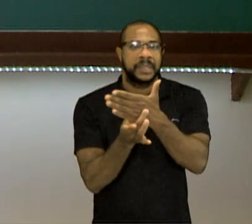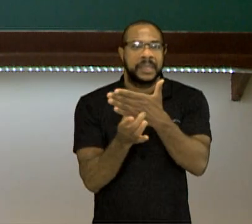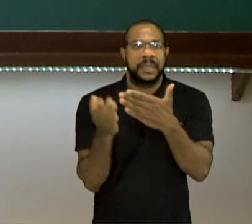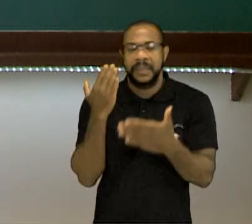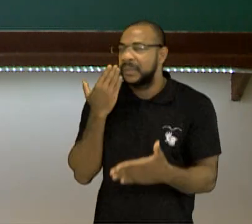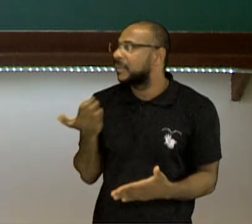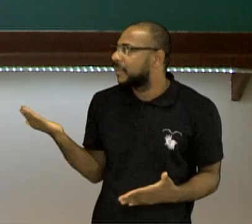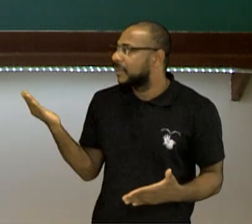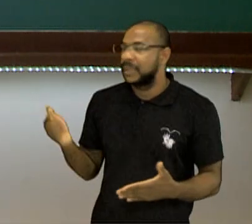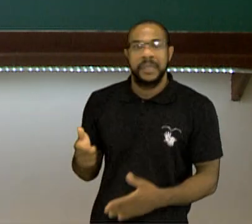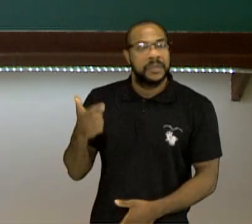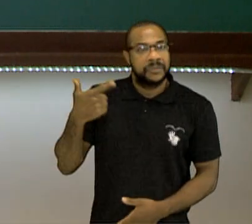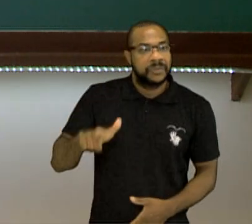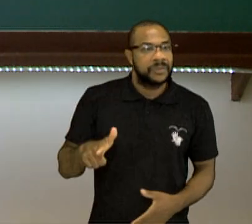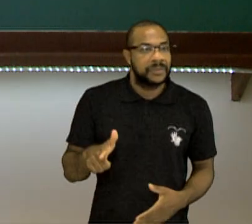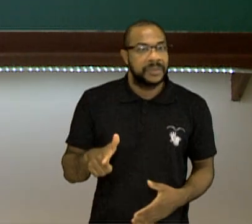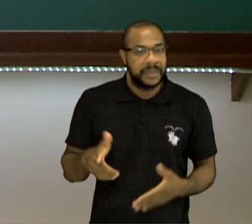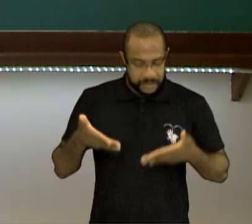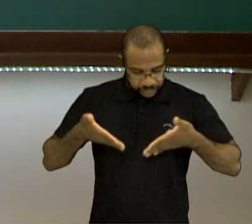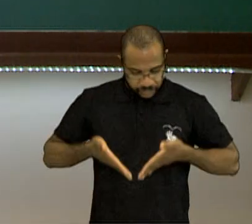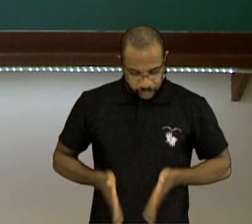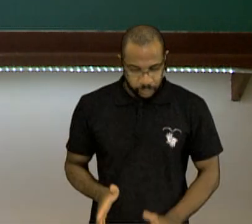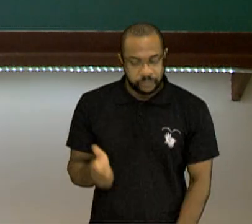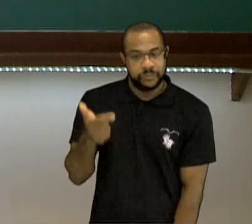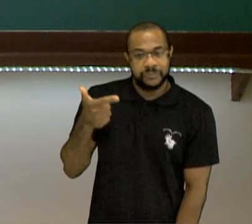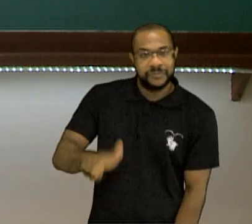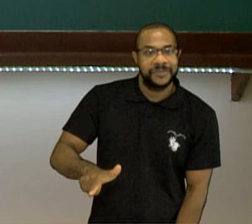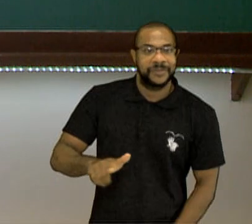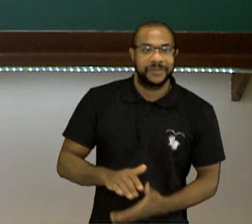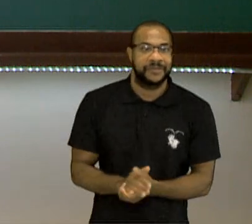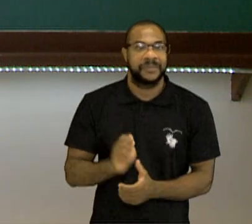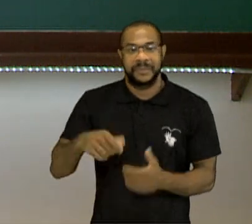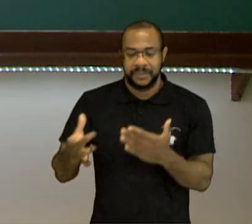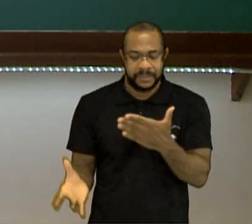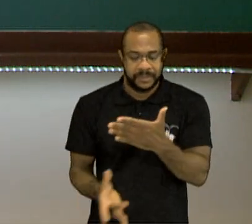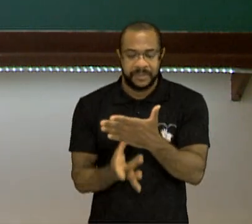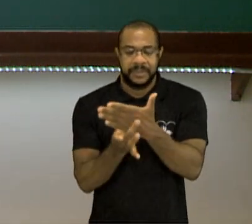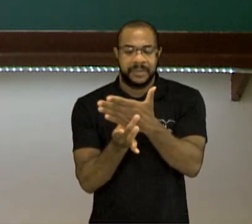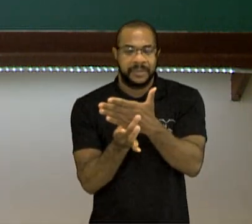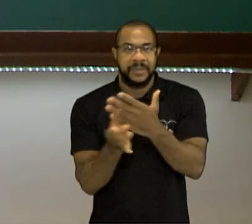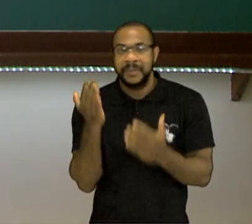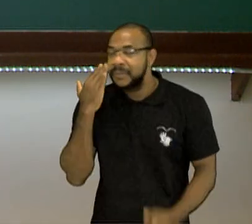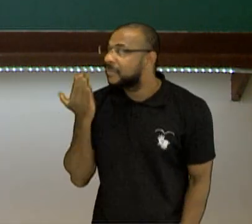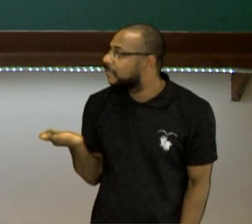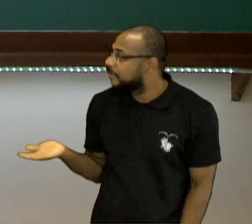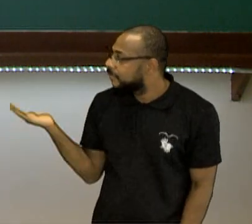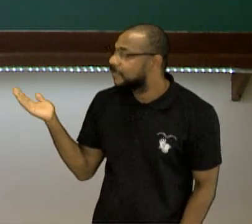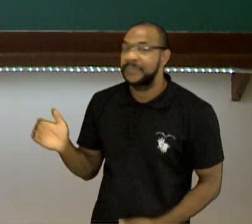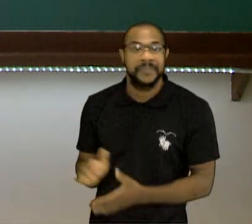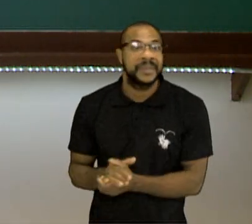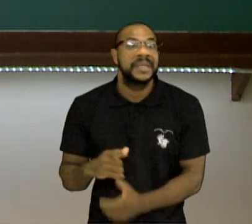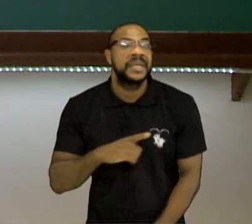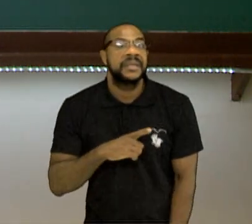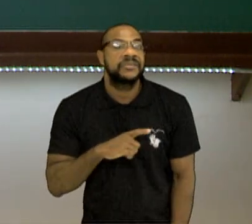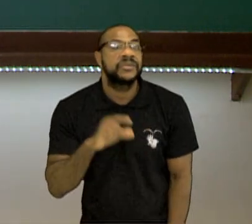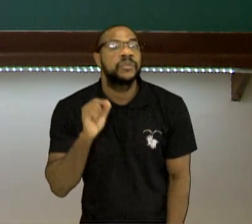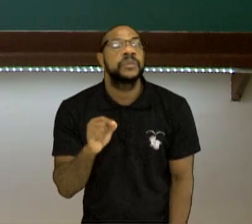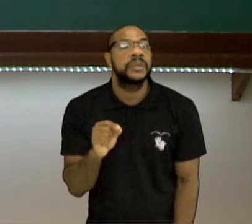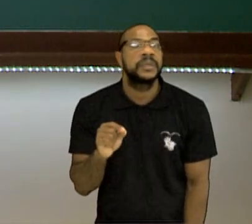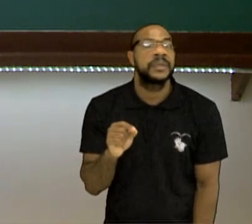É renascer, nascer de novo. Então, aqui no Renascimento, a gente tinha